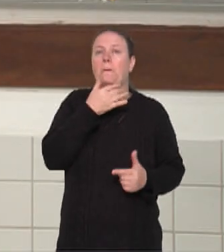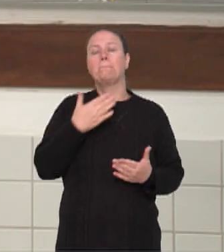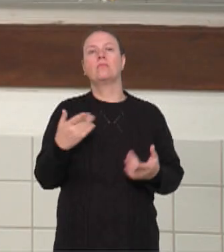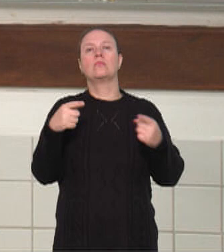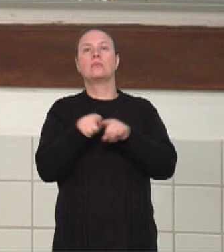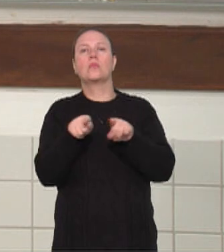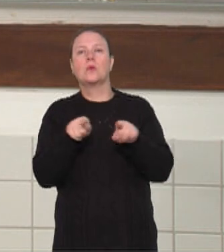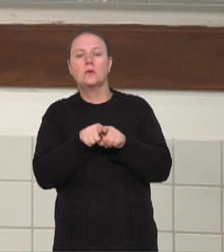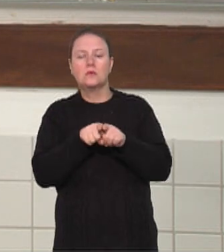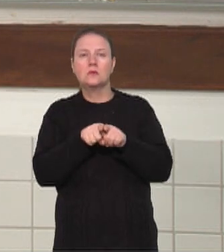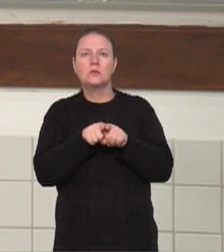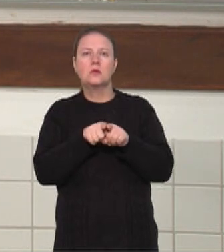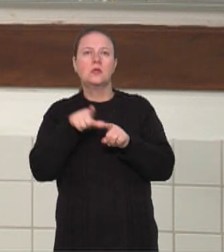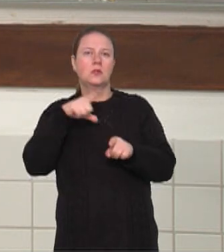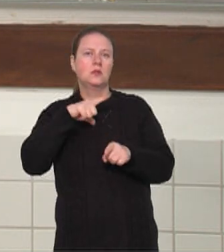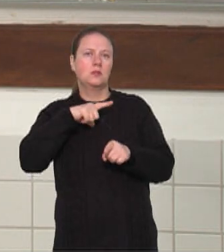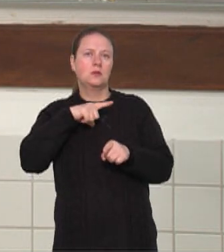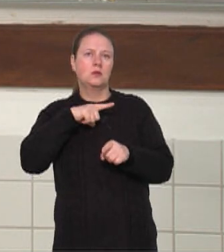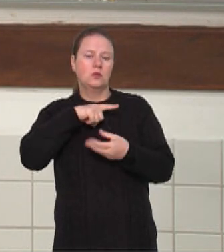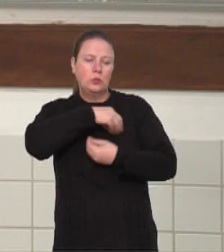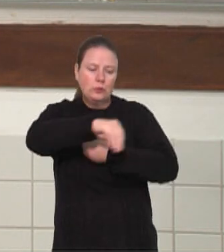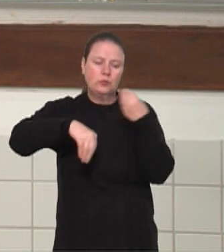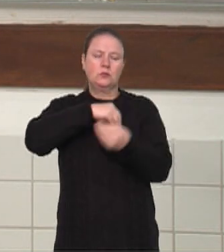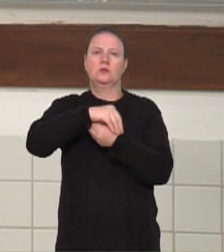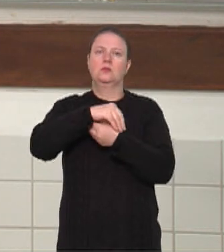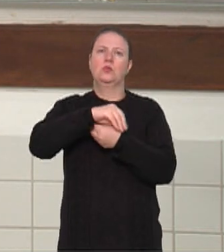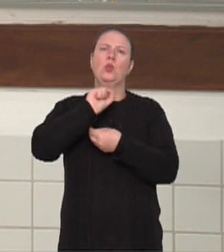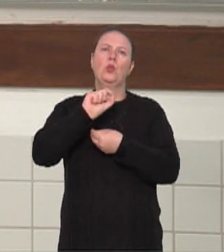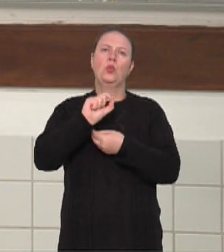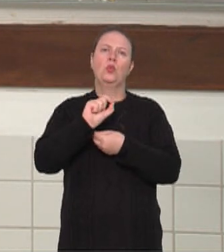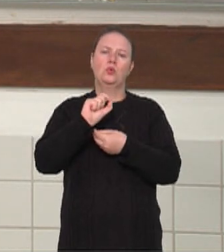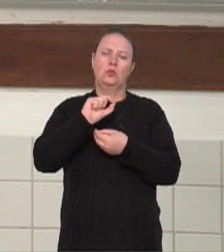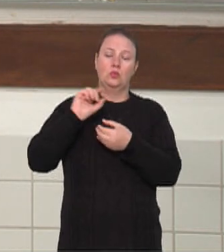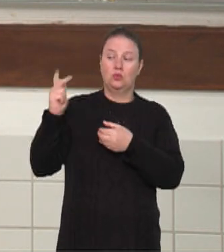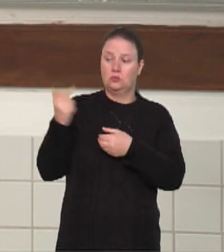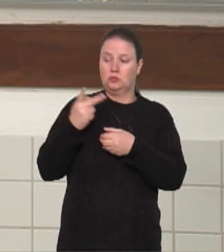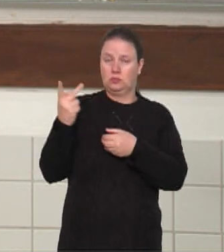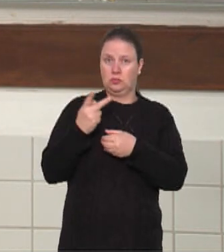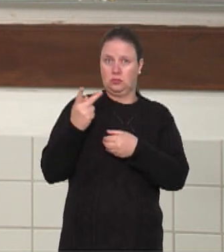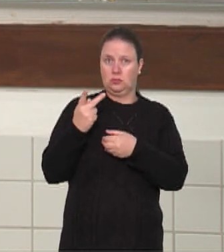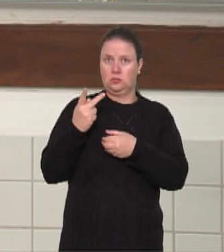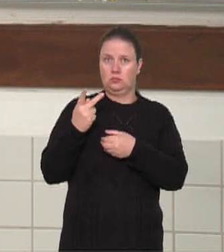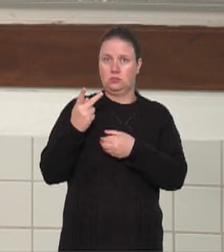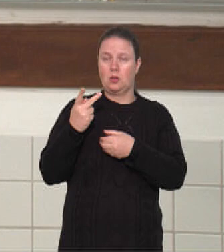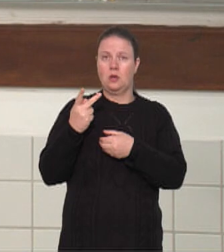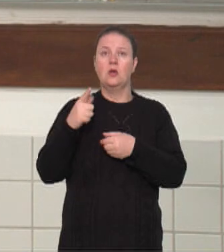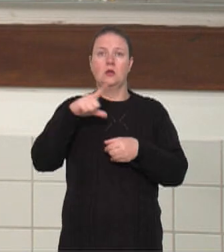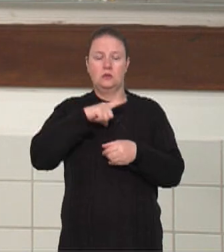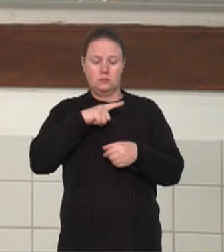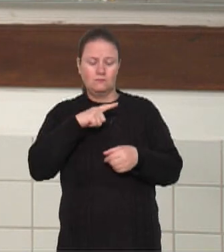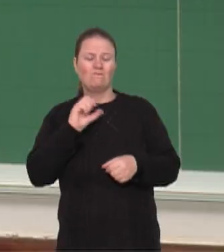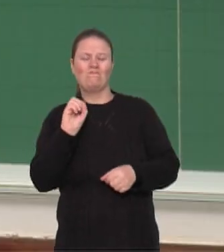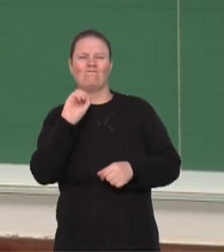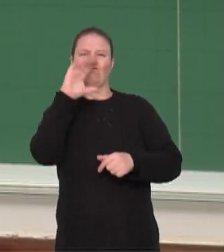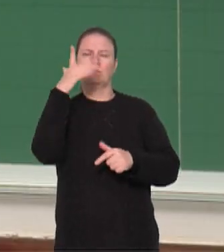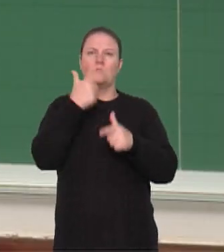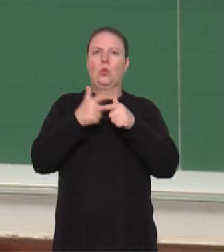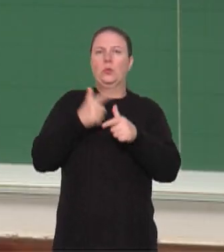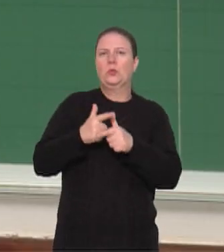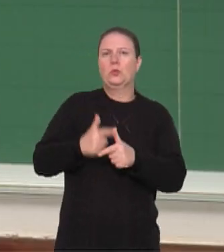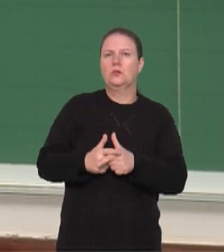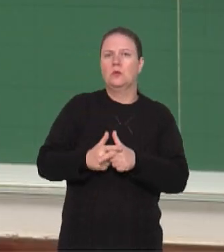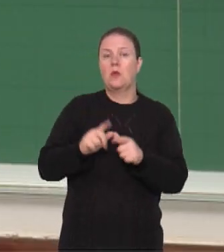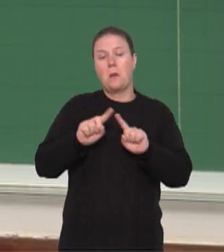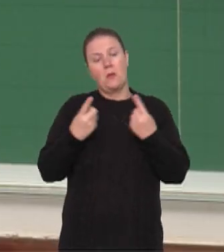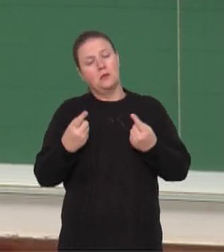é uma mistura, é um mix entre a comédia e a tragédia. Então, situações trágicas, mas que fazem as pessoas